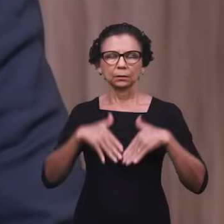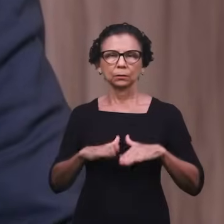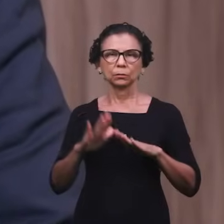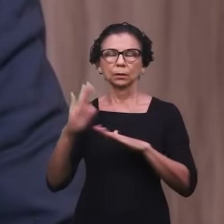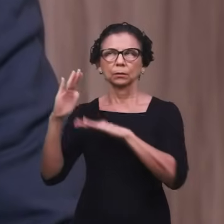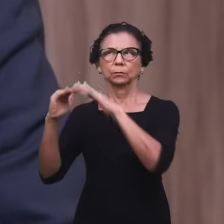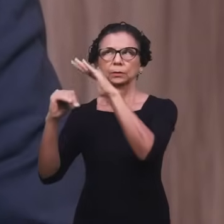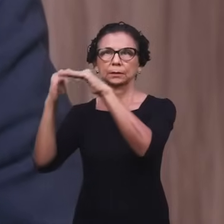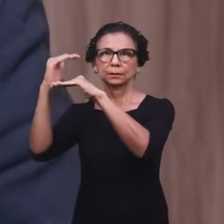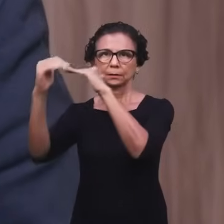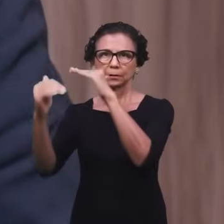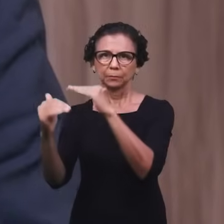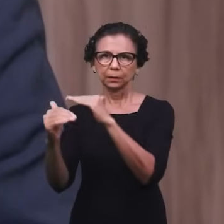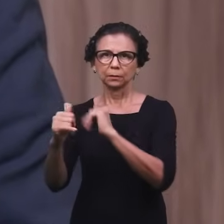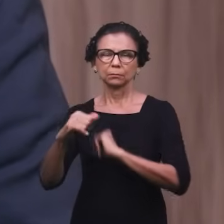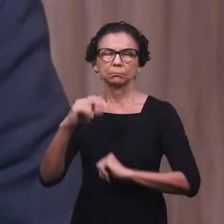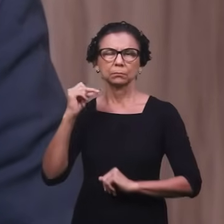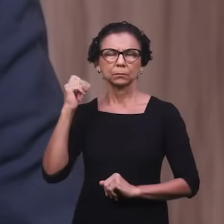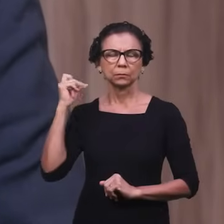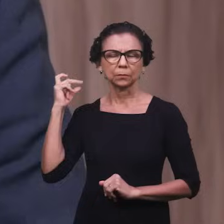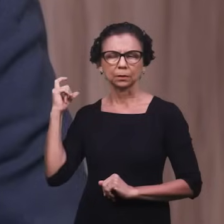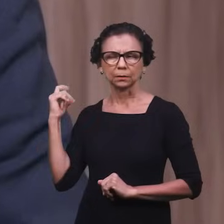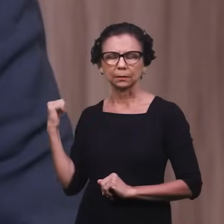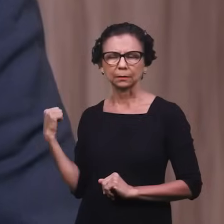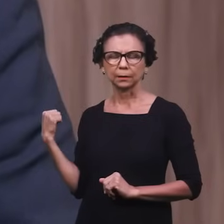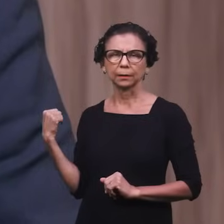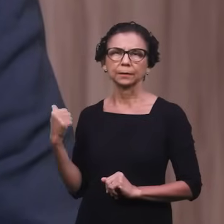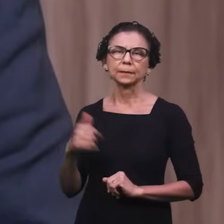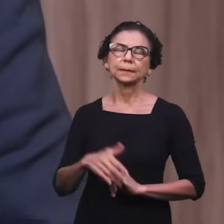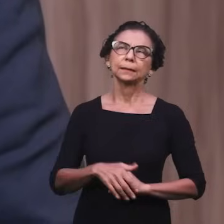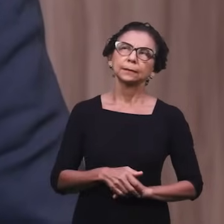que a gente pudesse interagir com a máquina